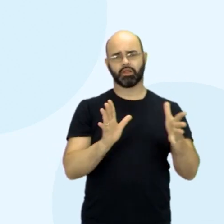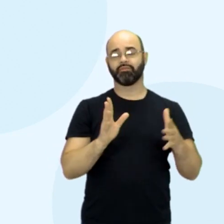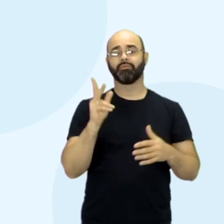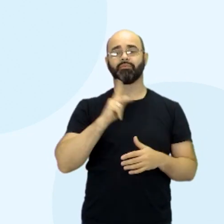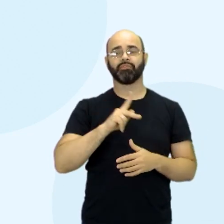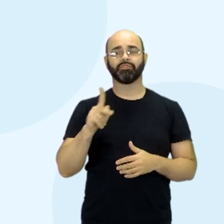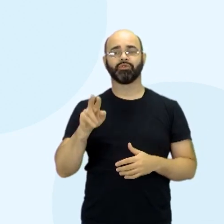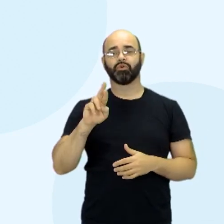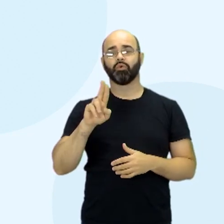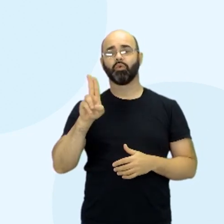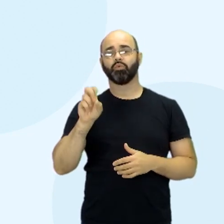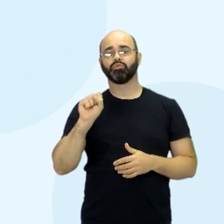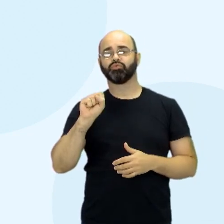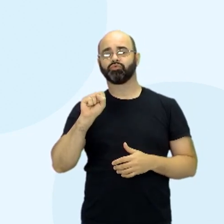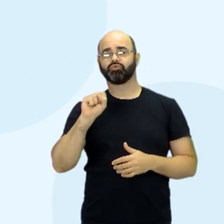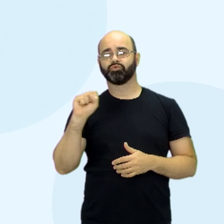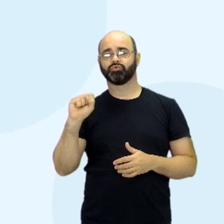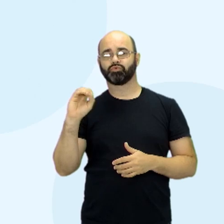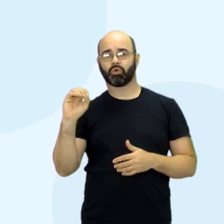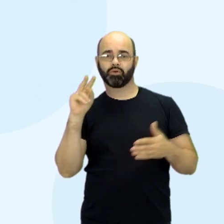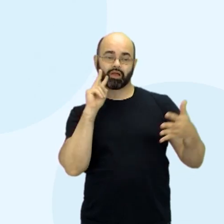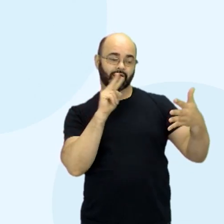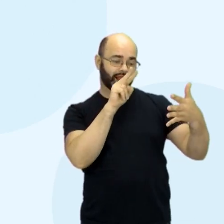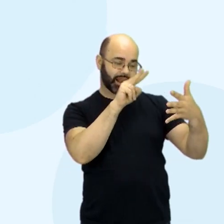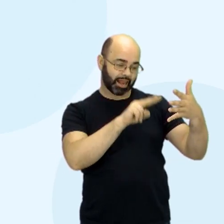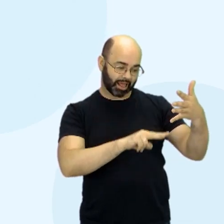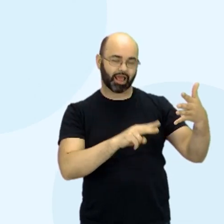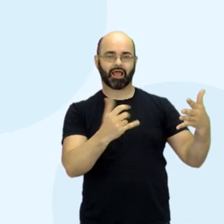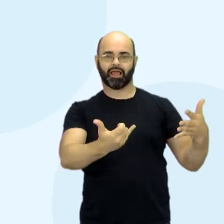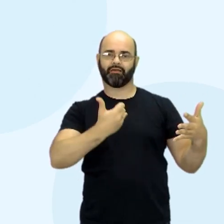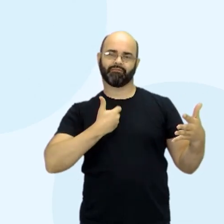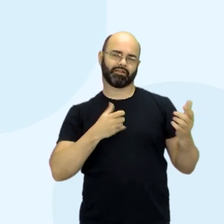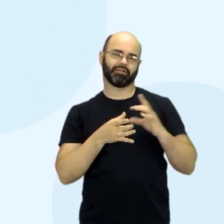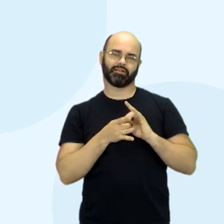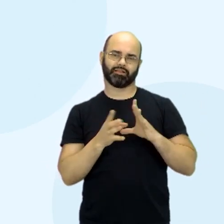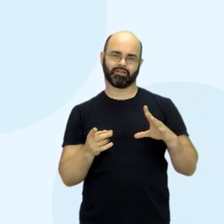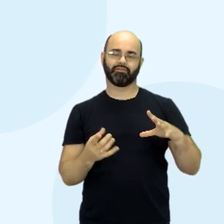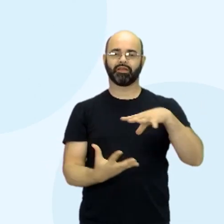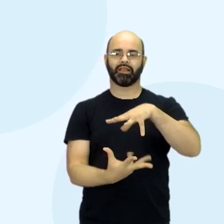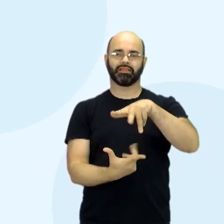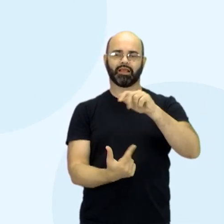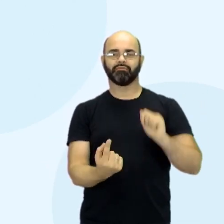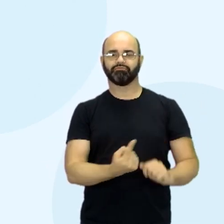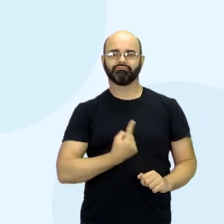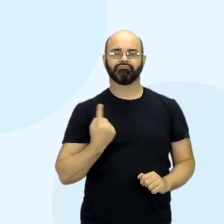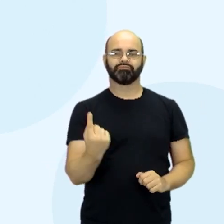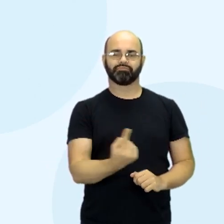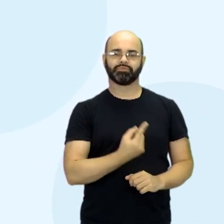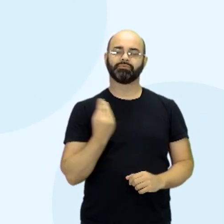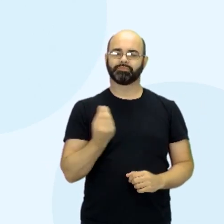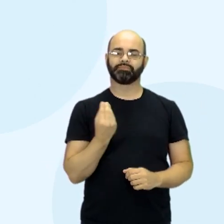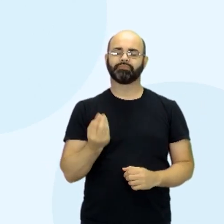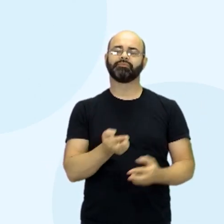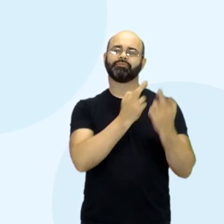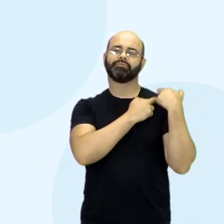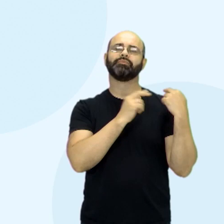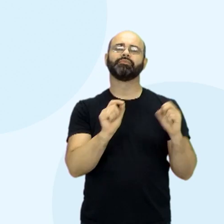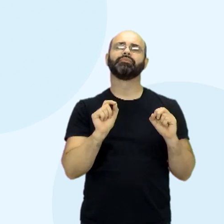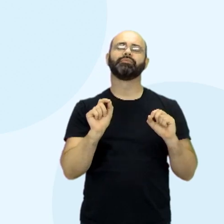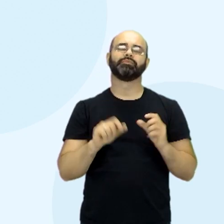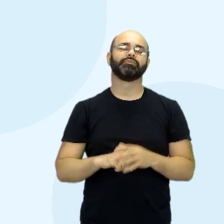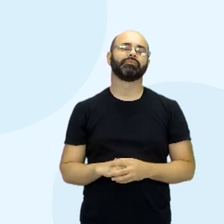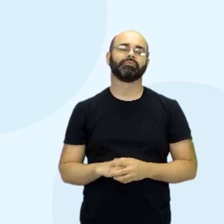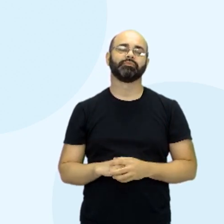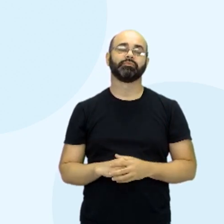carinho e devoção em ler o que você disse sobre o movimento do planeta Terra responsável pela